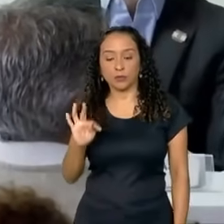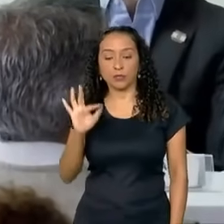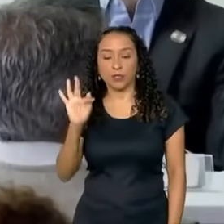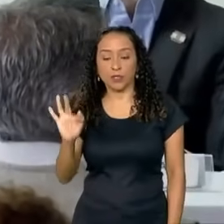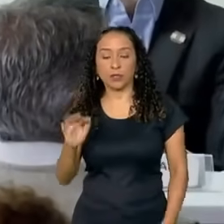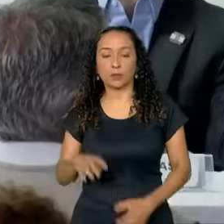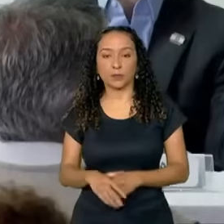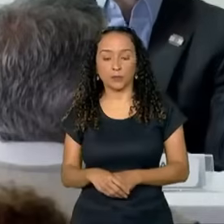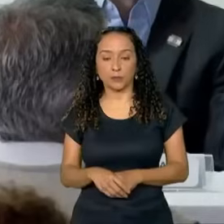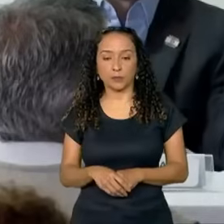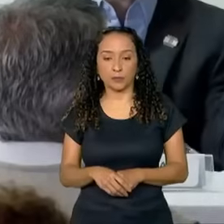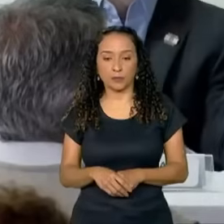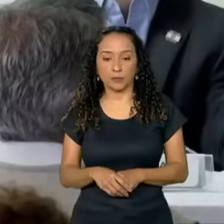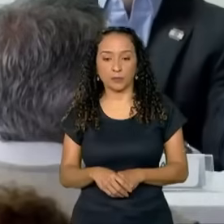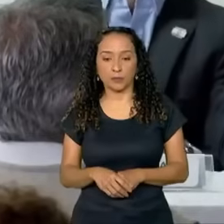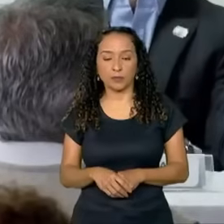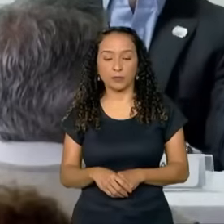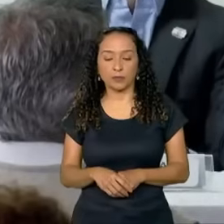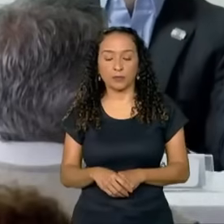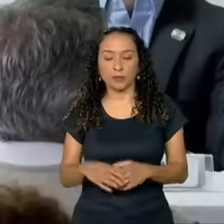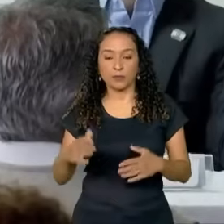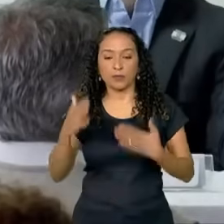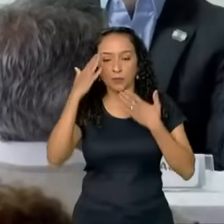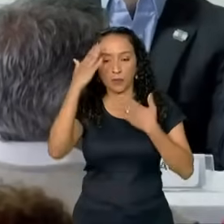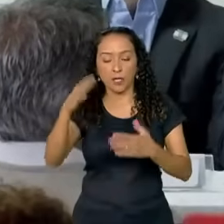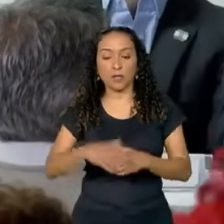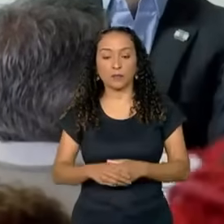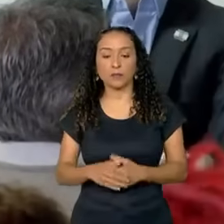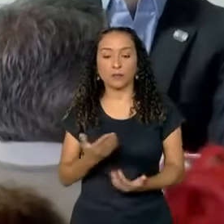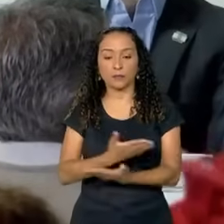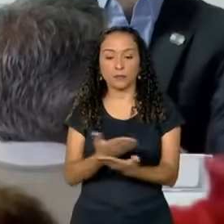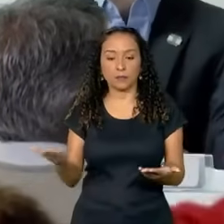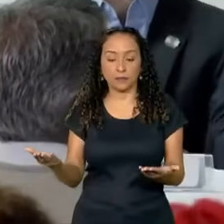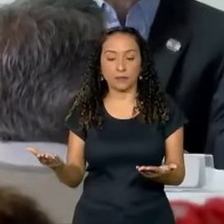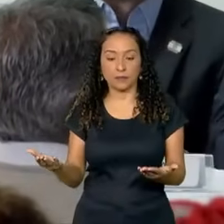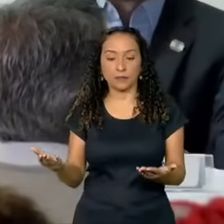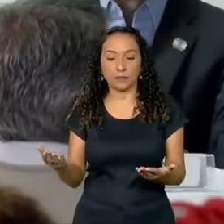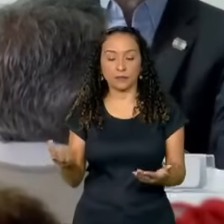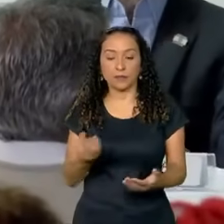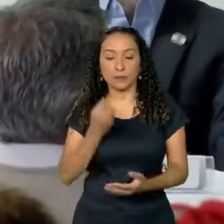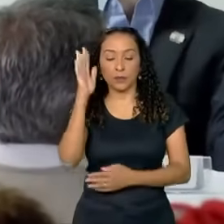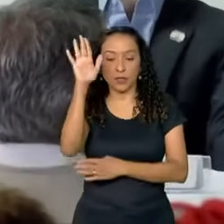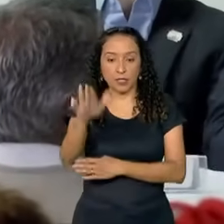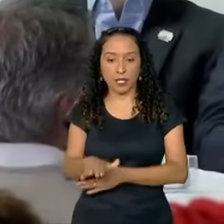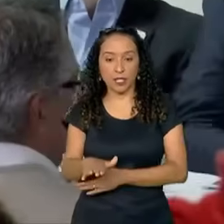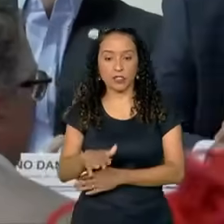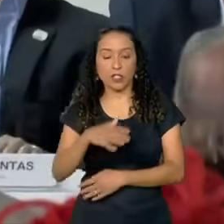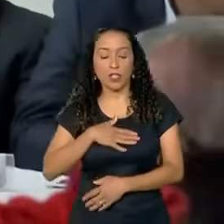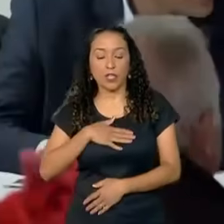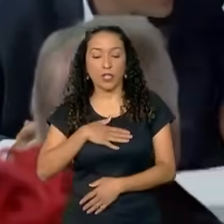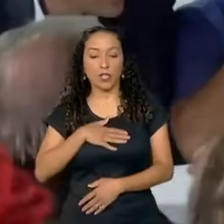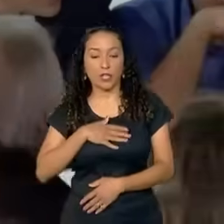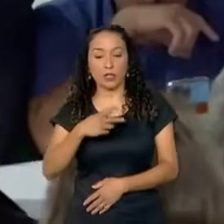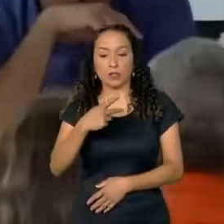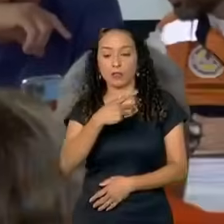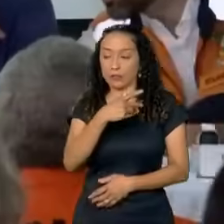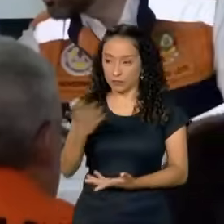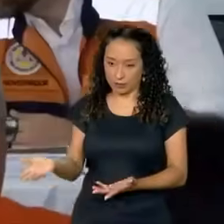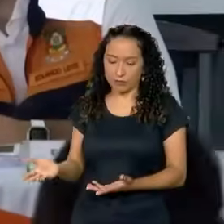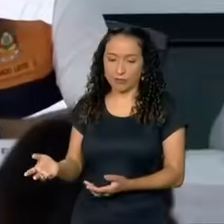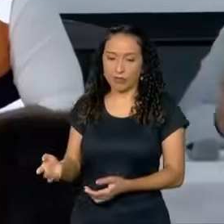sua disposição. Muito obrigado. Senhoras e senhores, boa tarde. Senhor presidente da